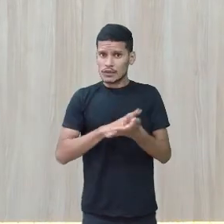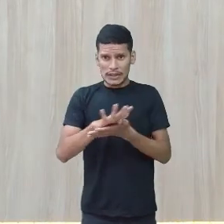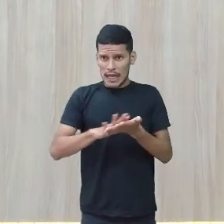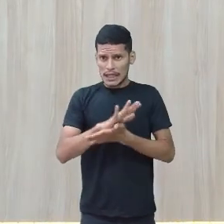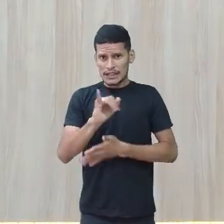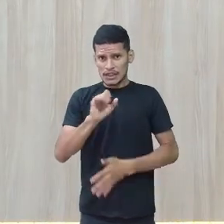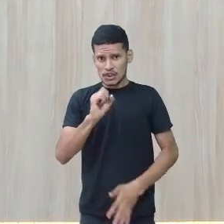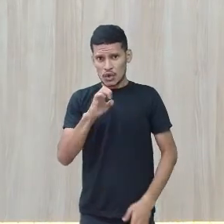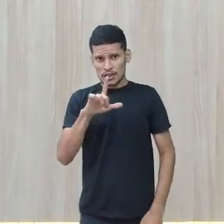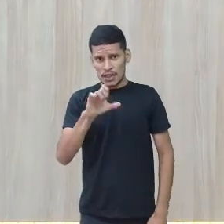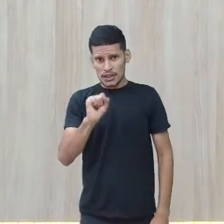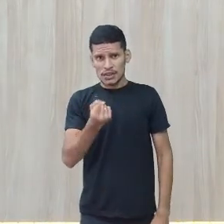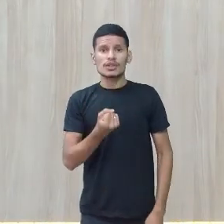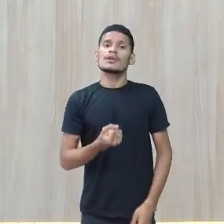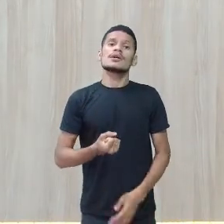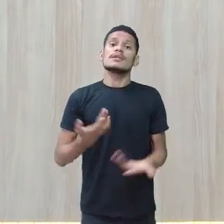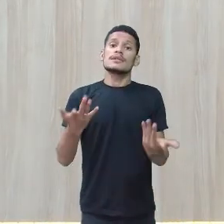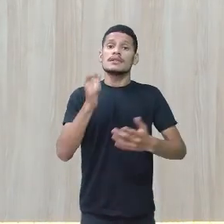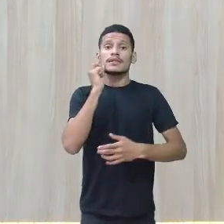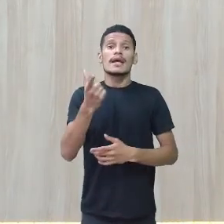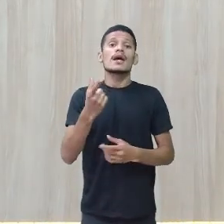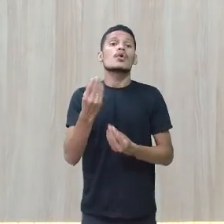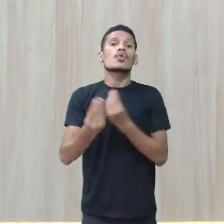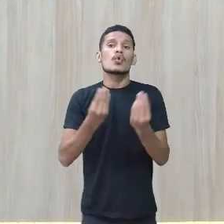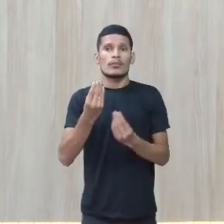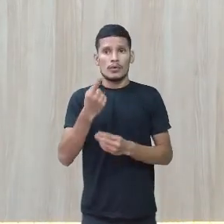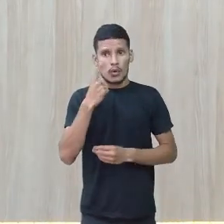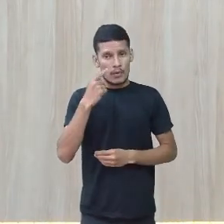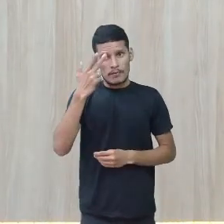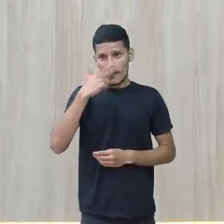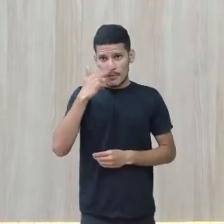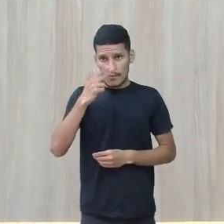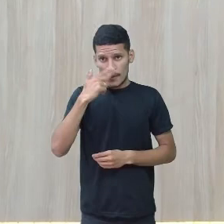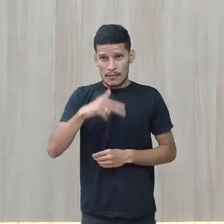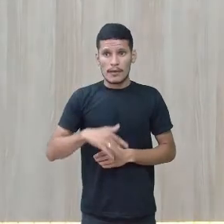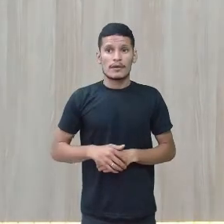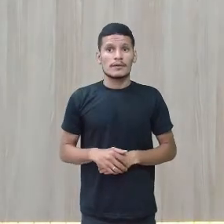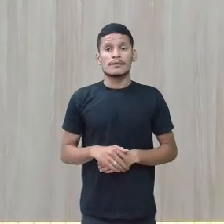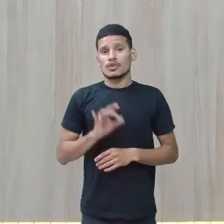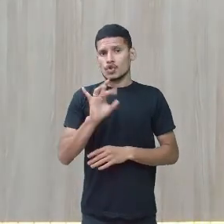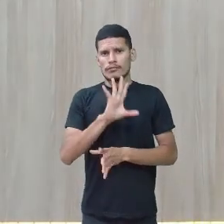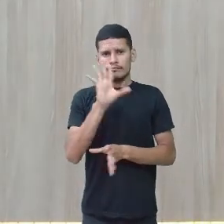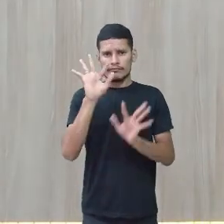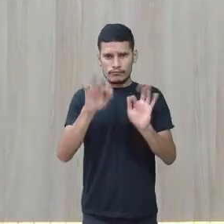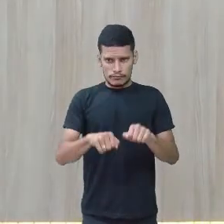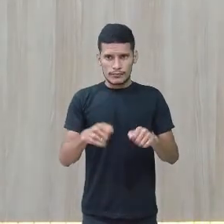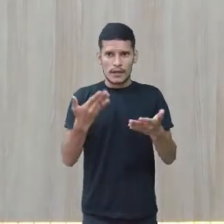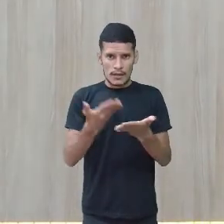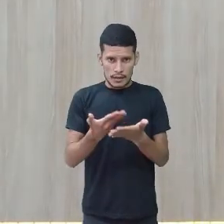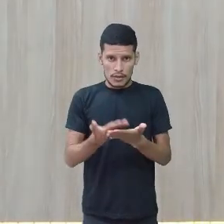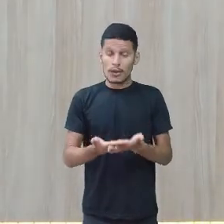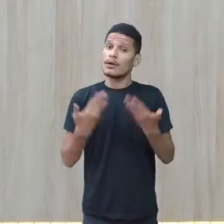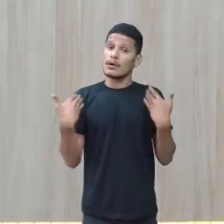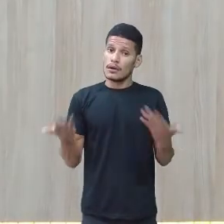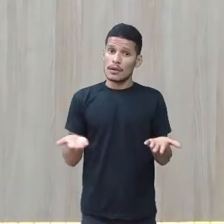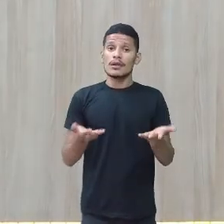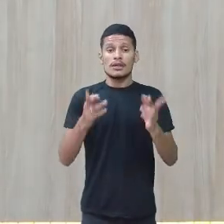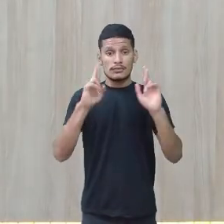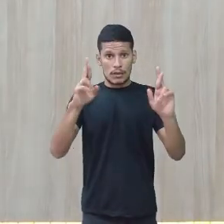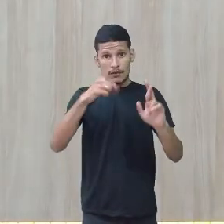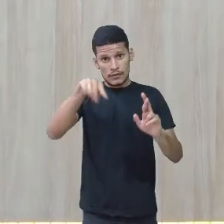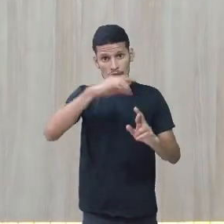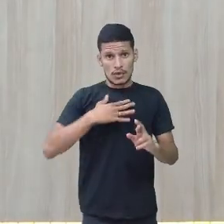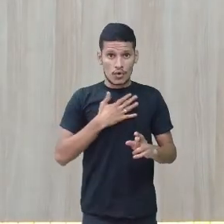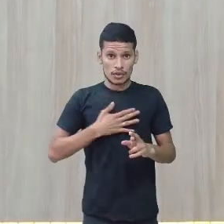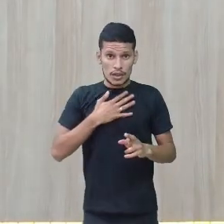isósceles, como está aparecendo, a ideia seria a mesma, tá, gente? Só para eu finalizar aqui a aula. Bom, eu espero que vocês tenham gostado da ideia